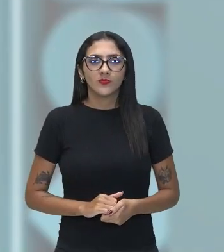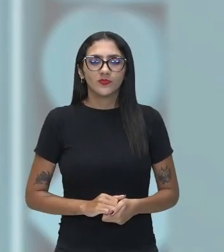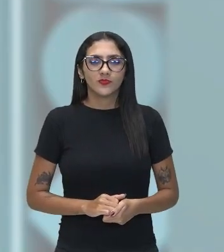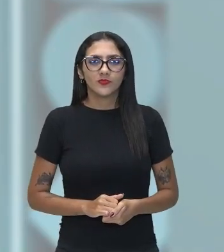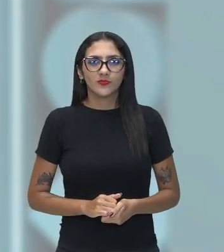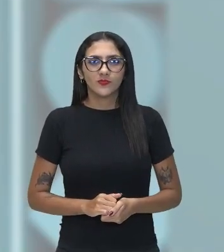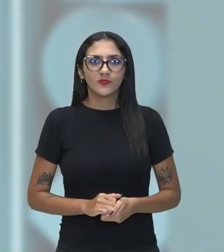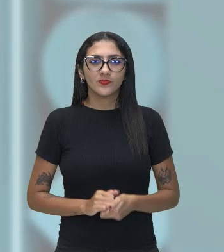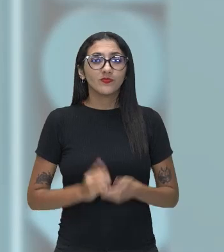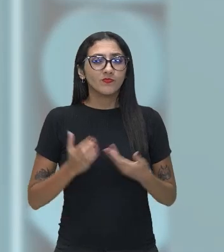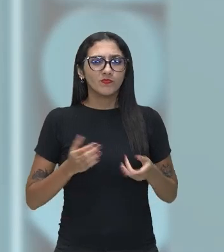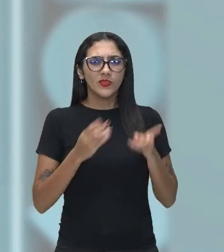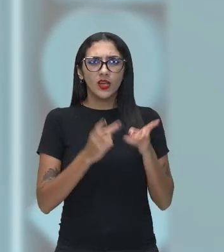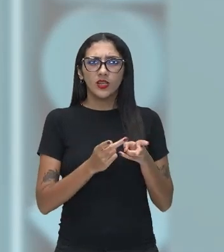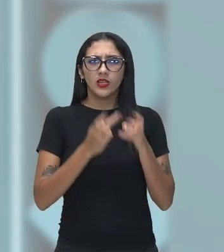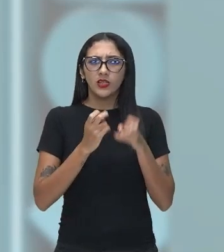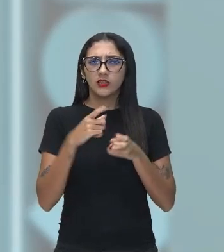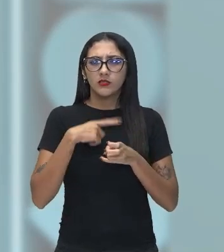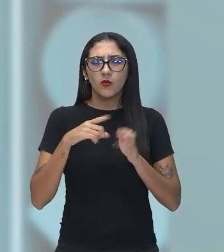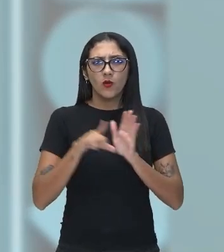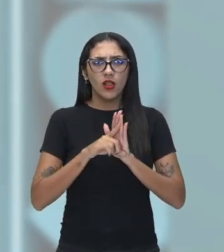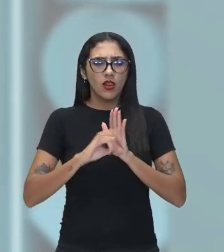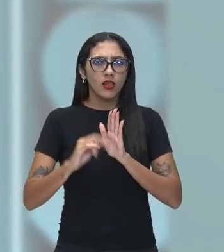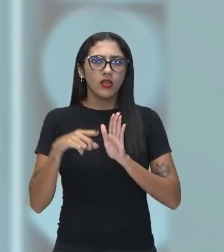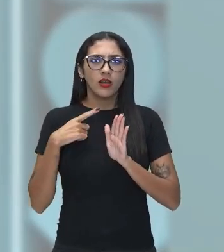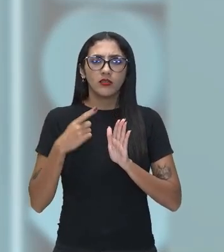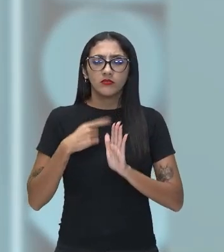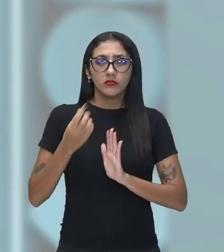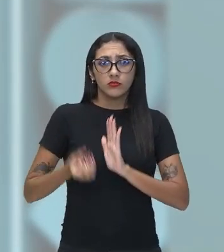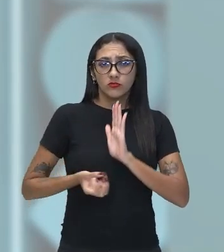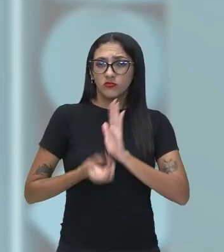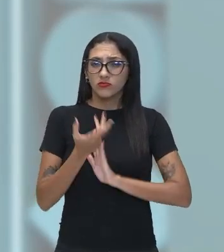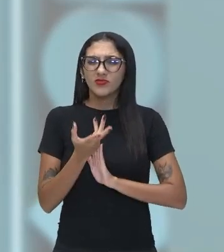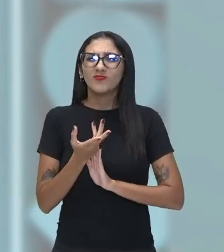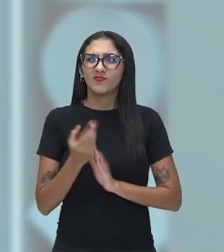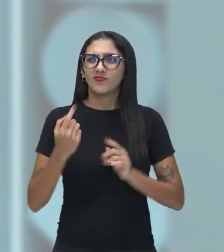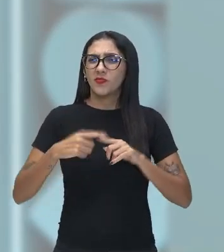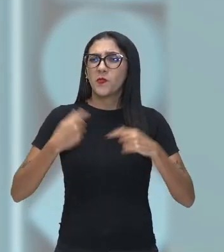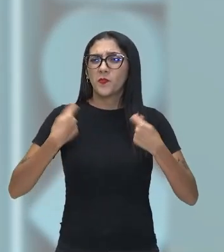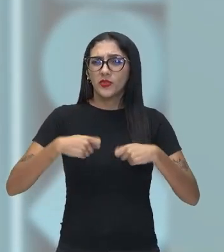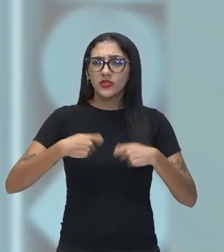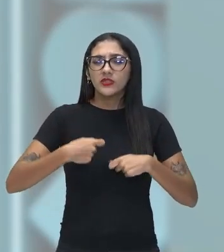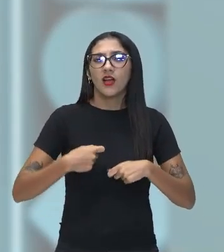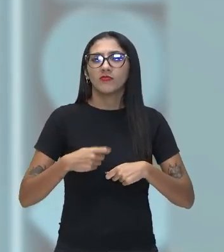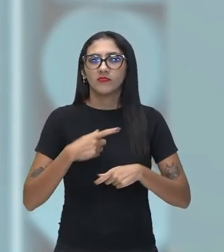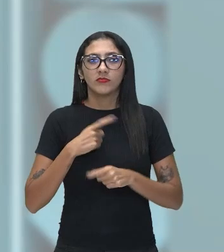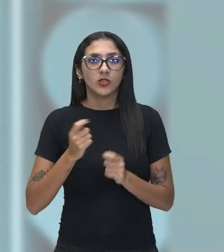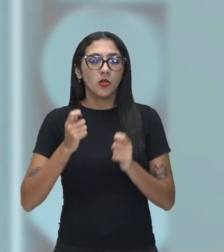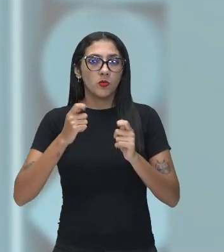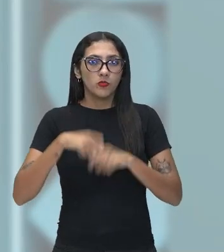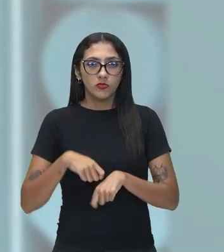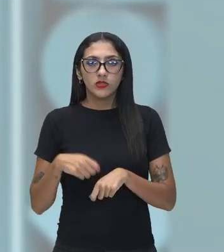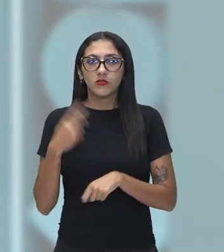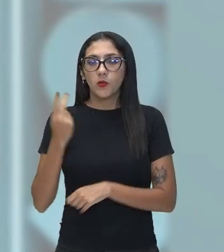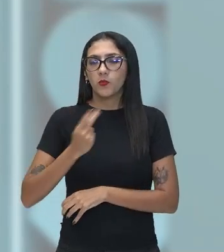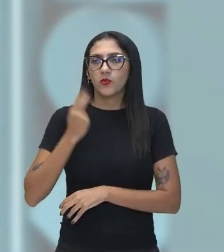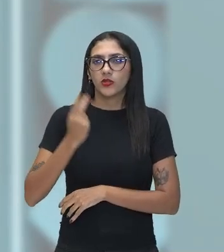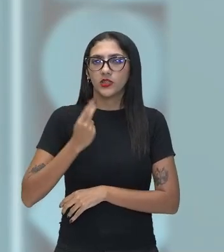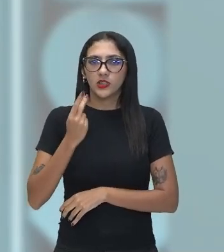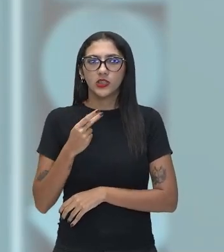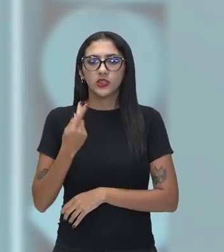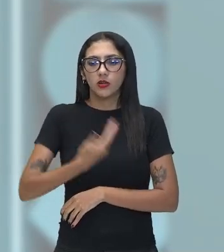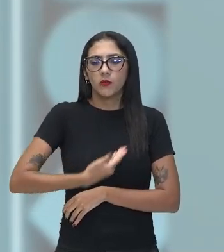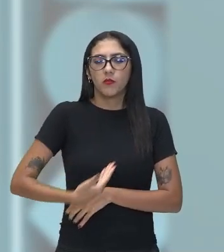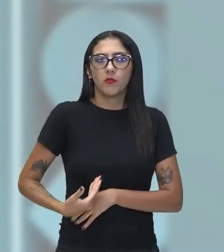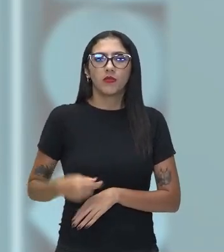que o Estatuto da Criança e do Adolescente surge como uma necessidade para que se possa existir políticas públicas de